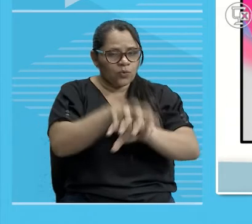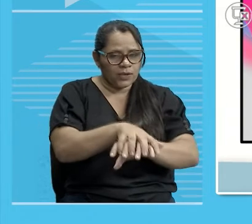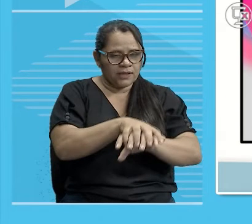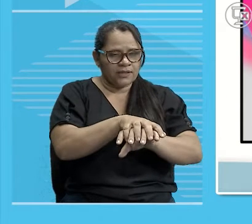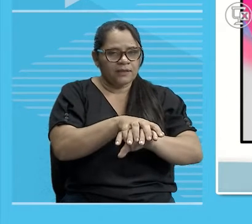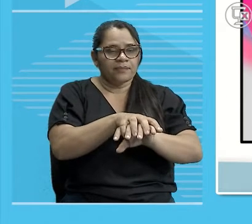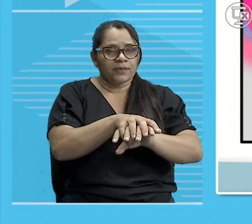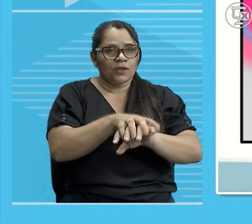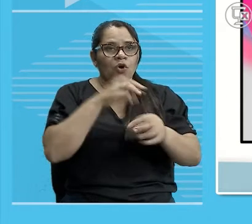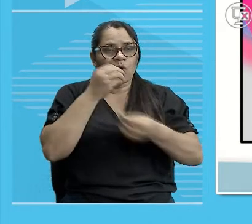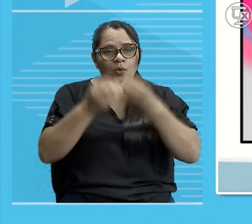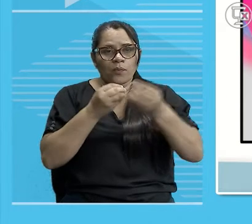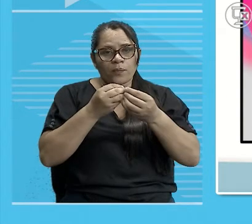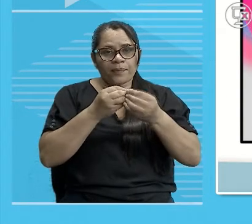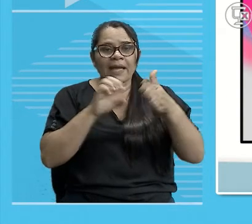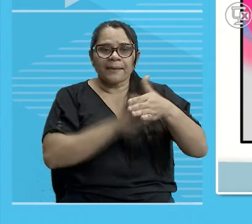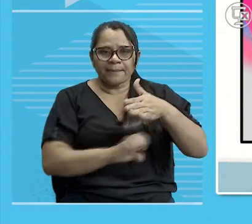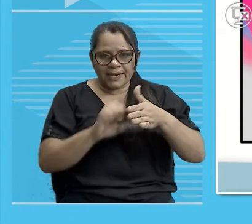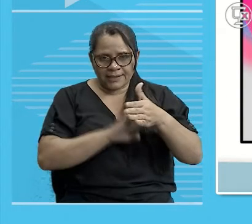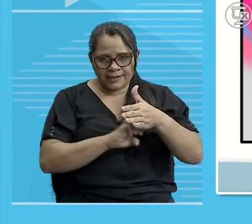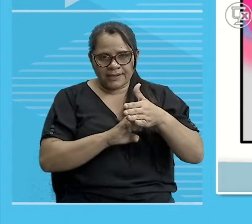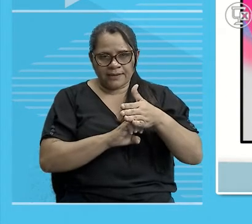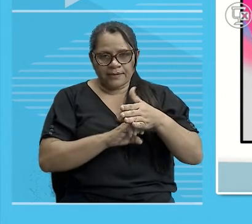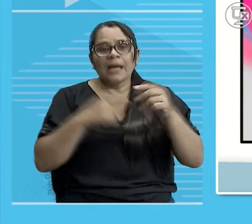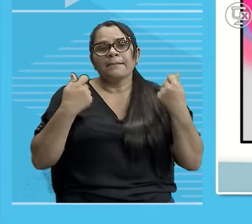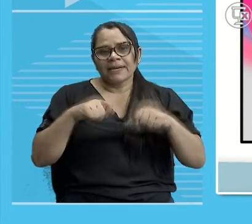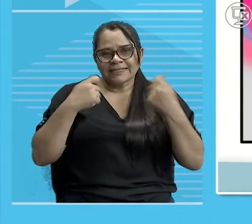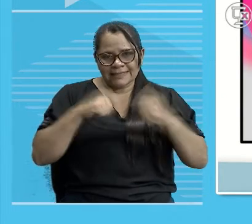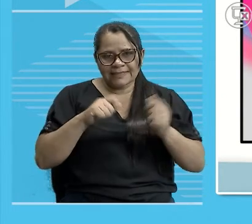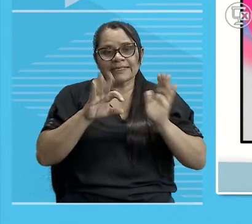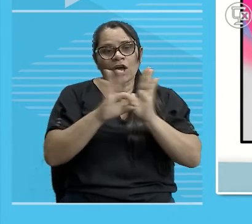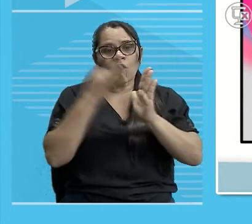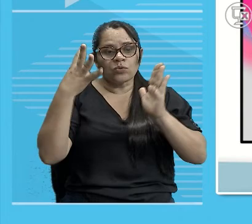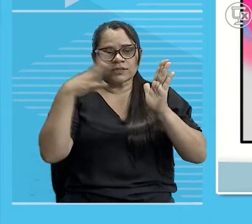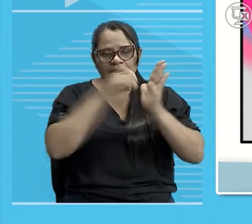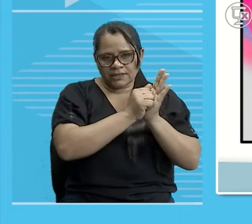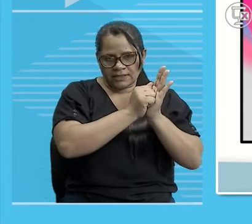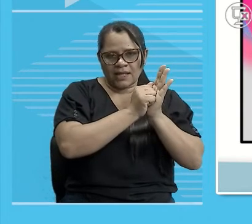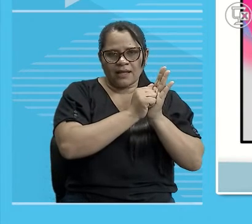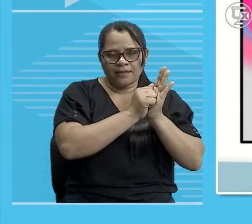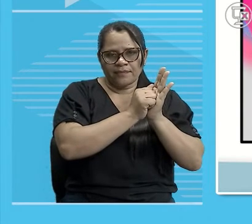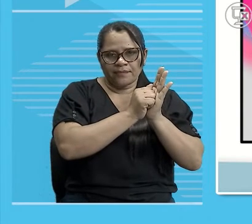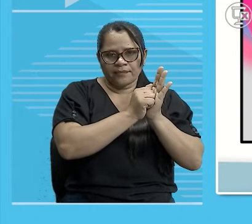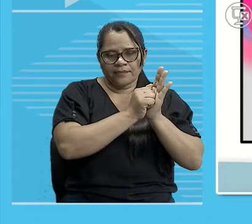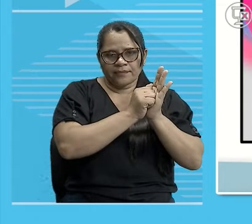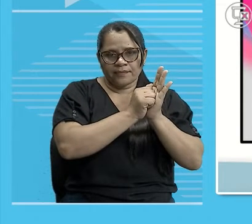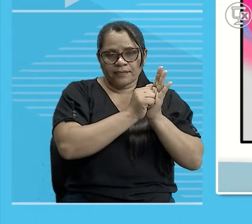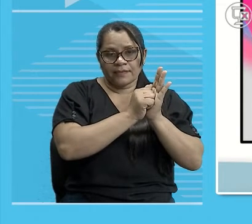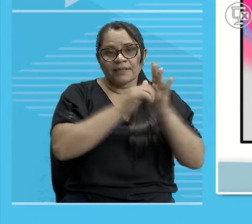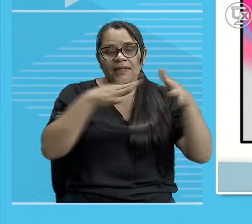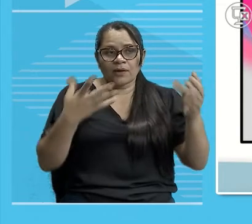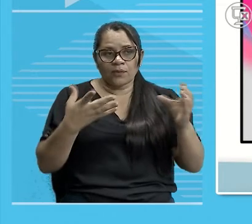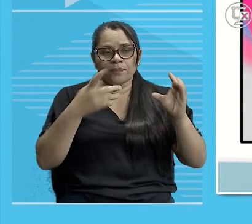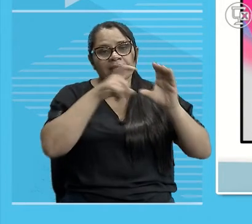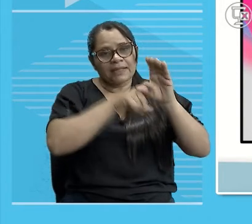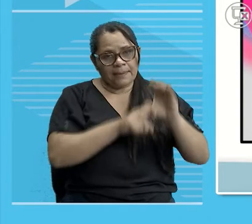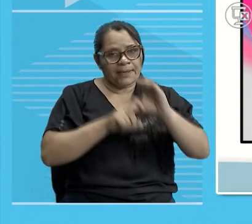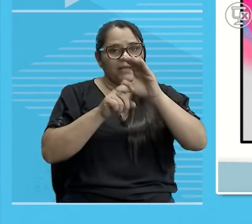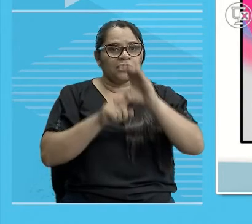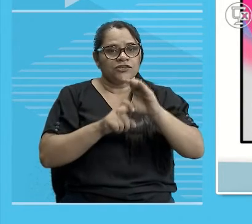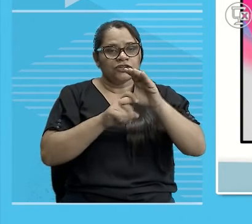tem que ter tem que contratar né Tem uma cota para as empresas que depende do número de funcionários de